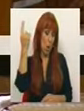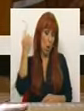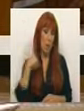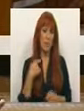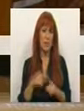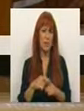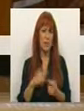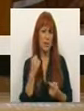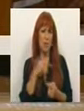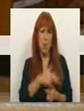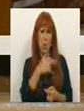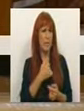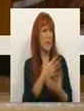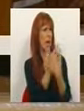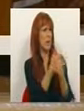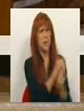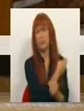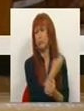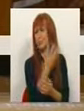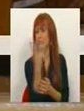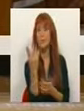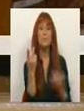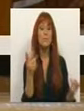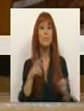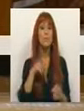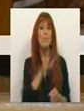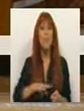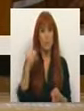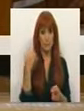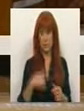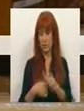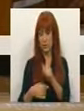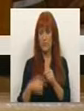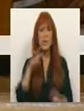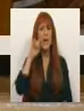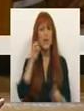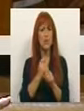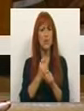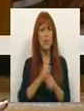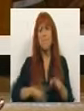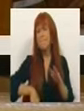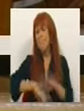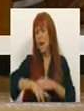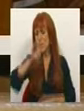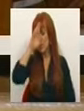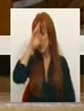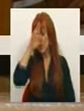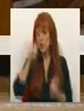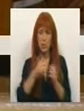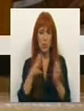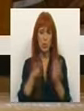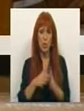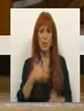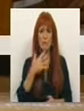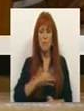da violenta vaga de incêndios que assolou o nosso país, exigindo o máximo esforço de todos